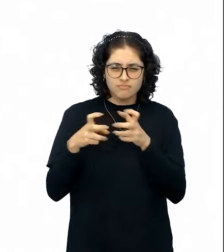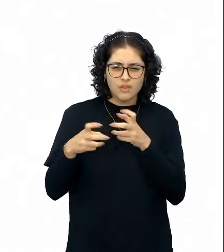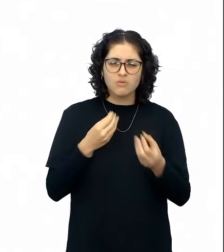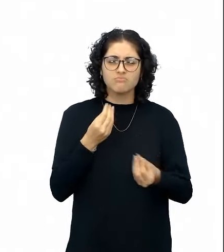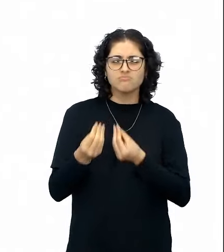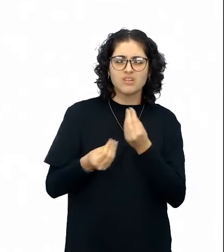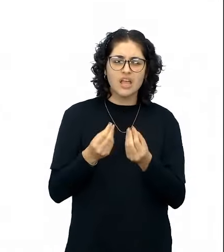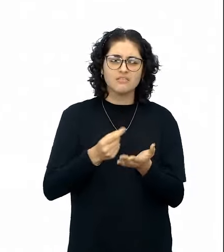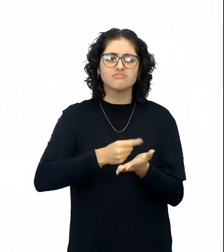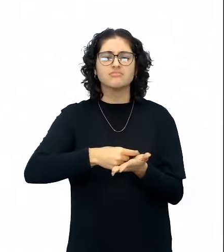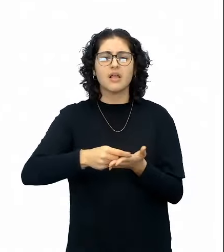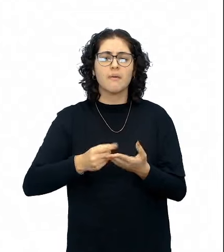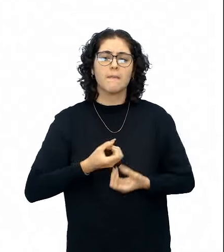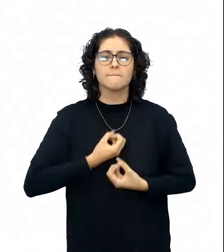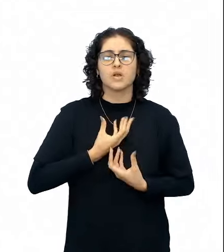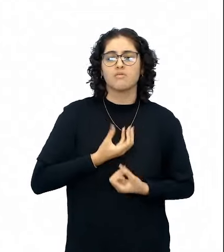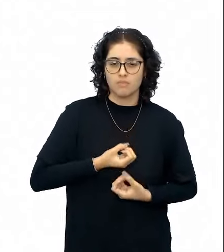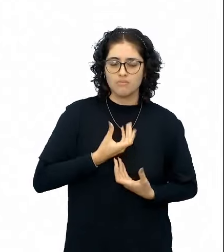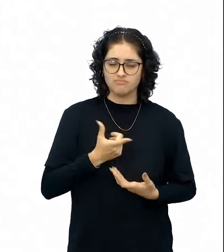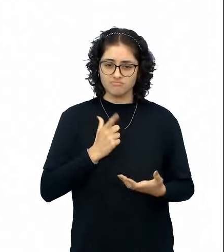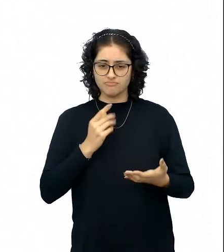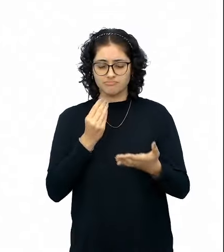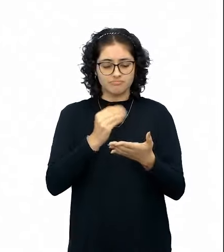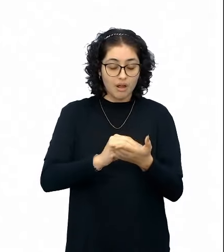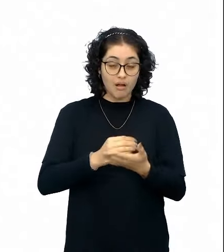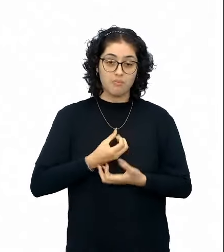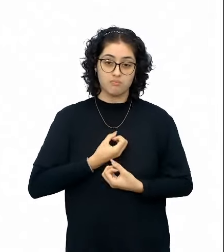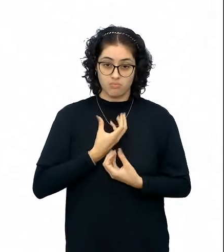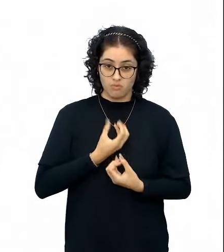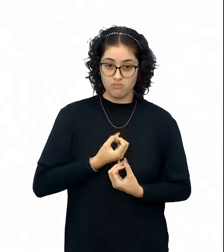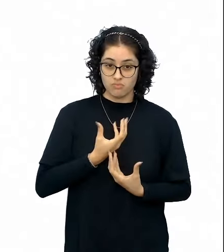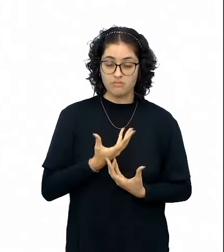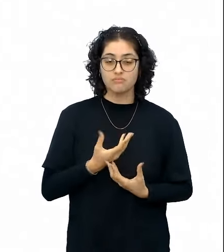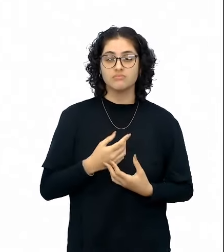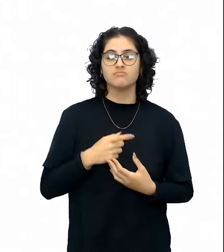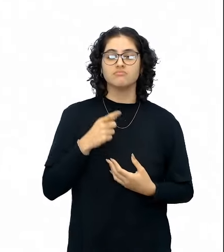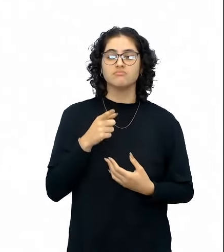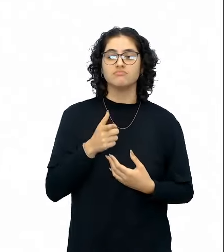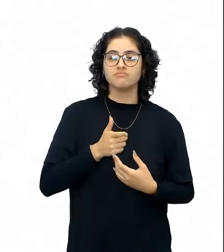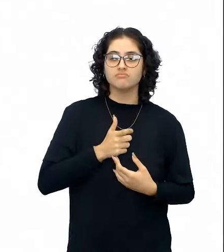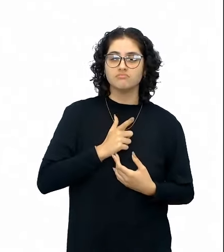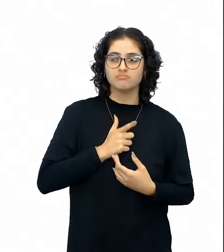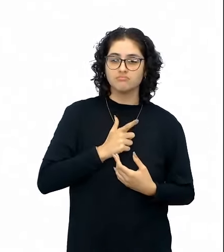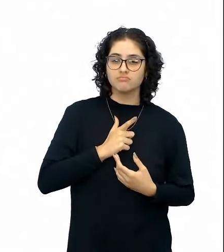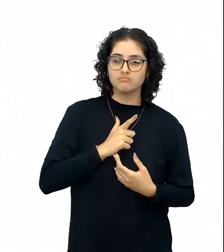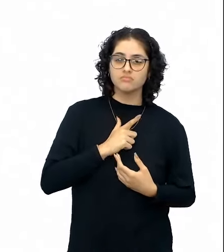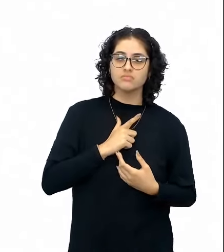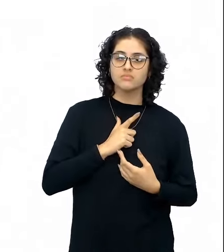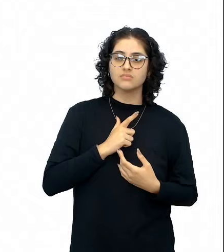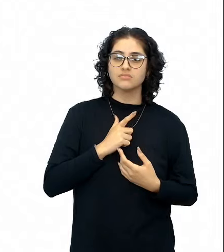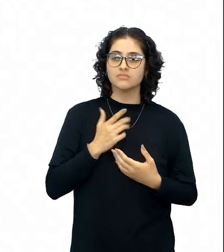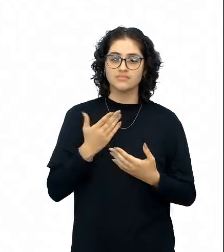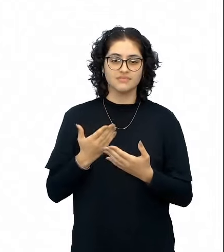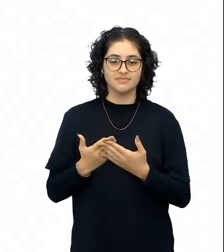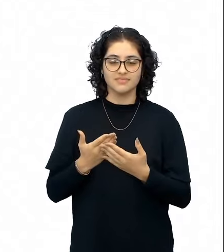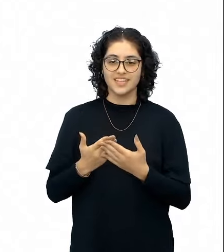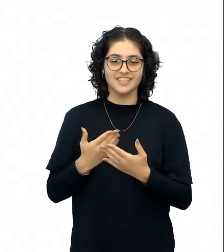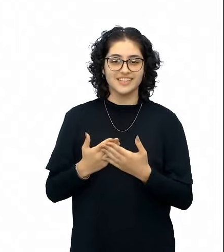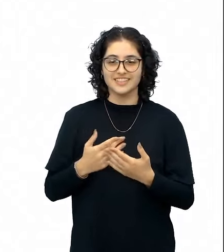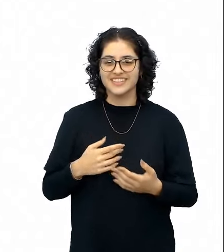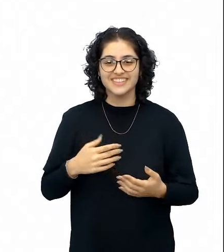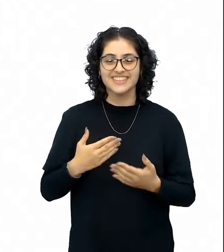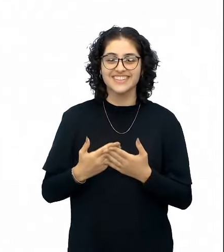escrever? Então, você tem um poema colocado, e aí você tem aqui, o Wellington é estudante da rede pública, está